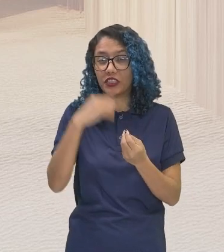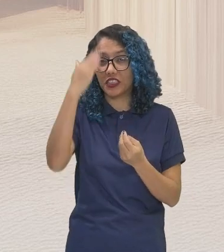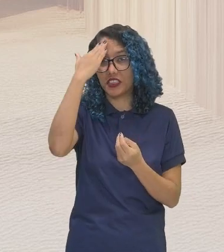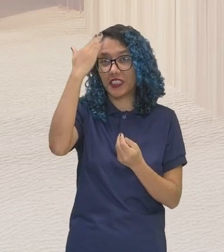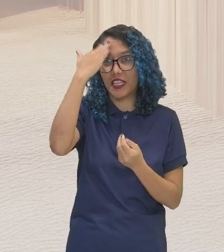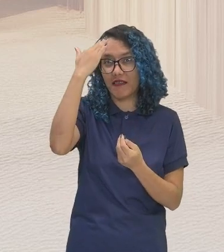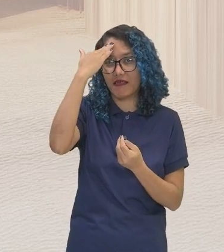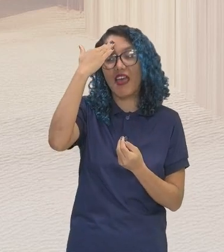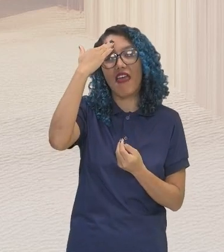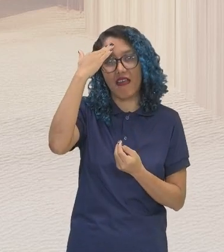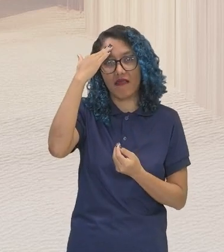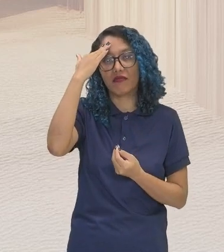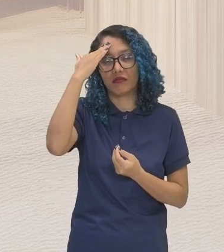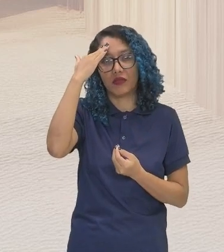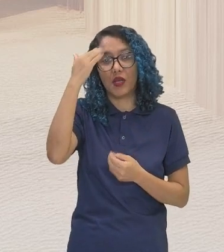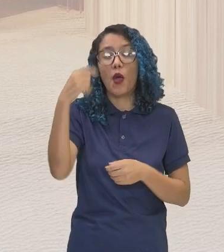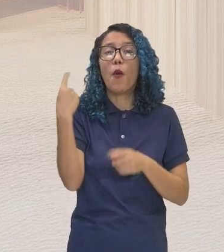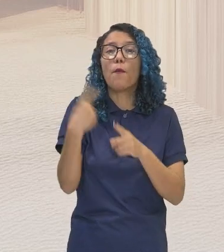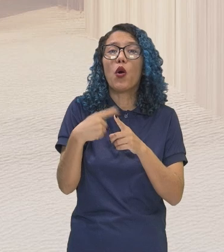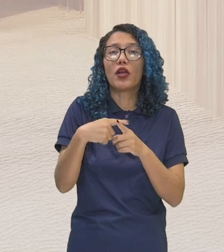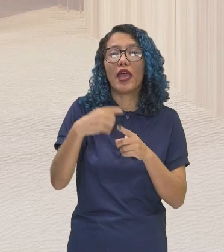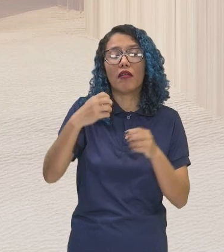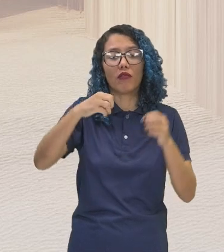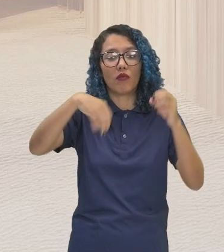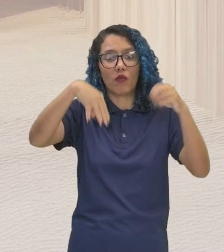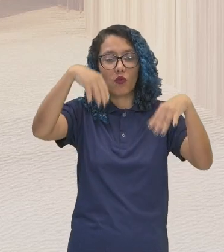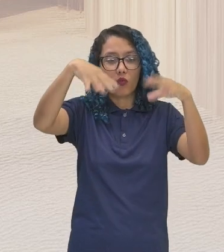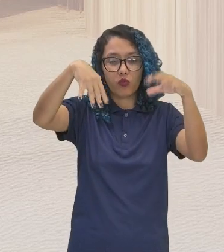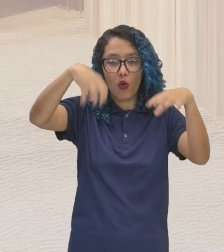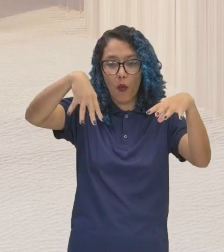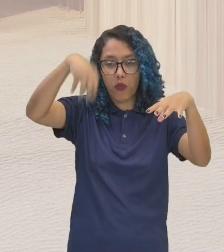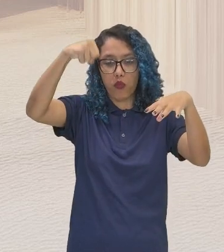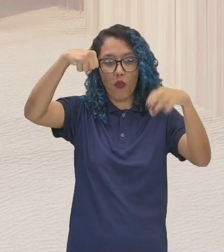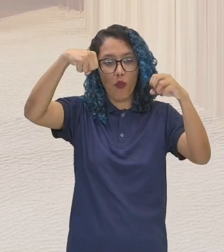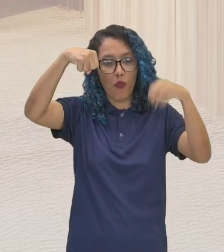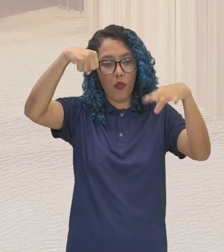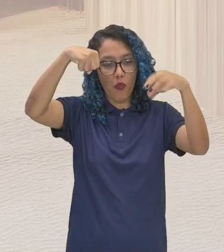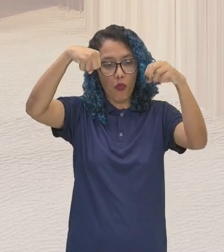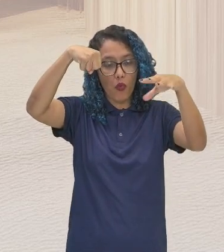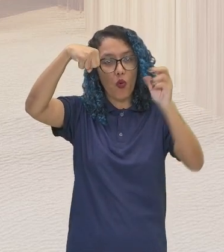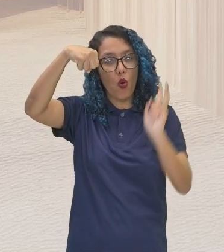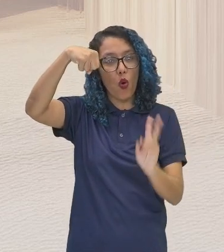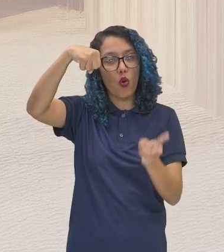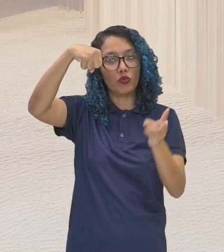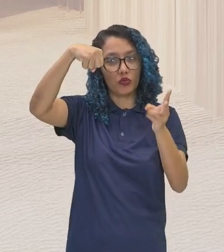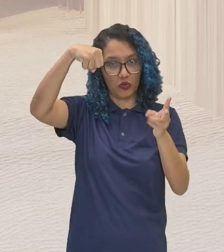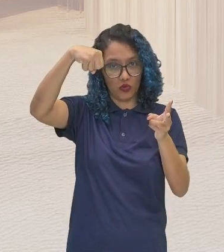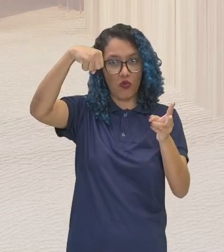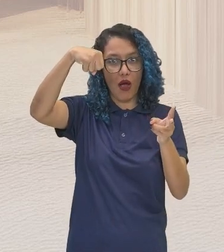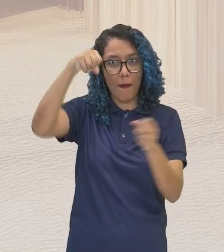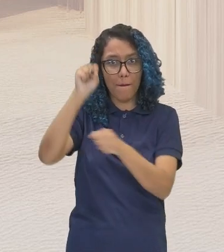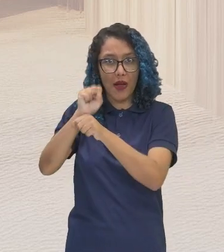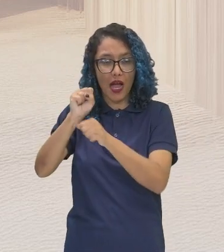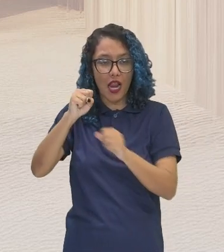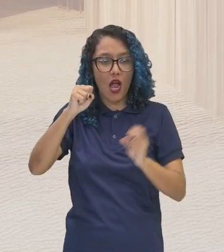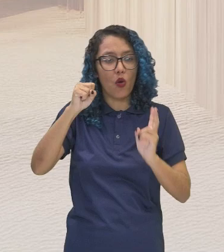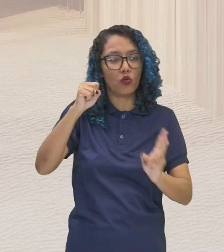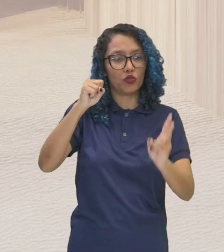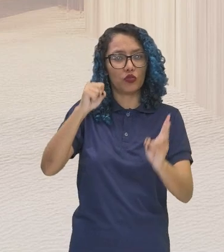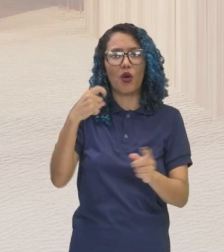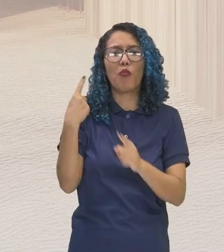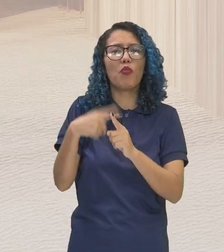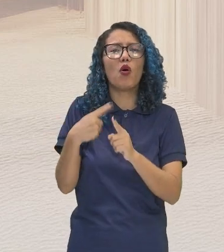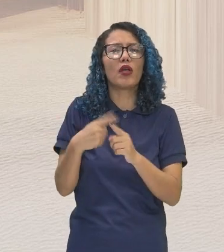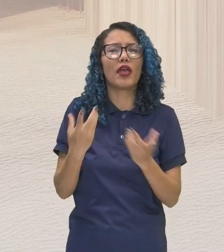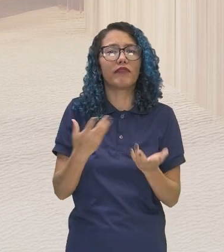continuam funcionando em uma casa. Vamos lá assistir? Você sabia que as luzes da sua casa